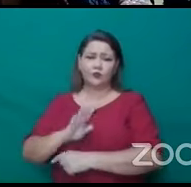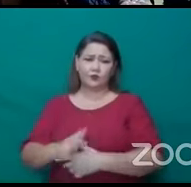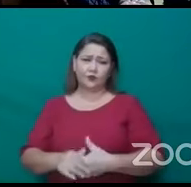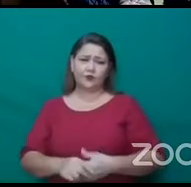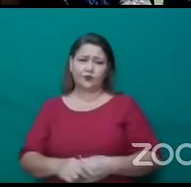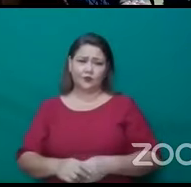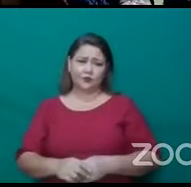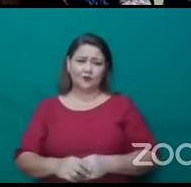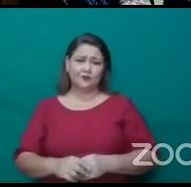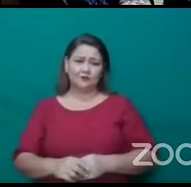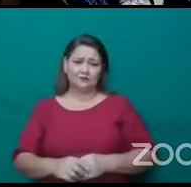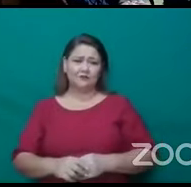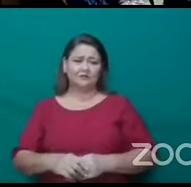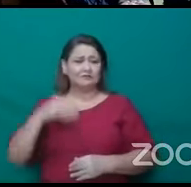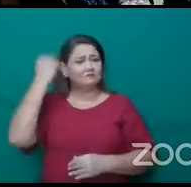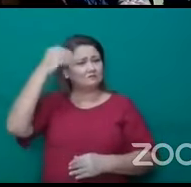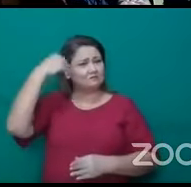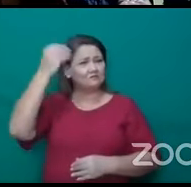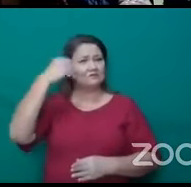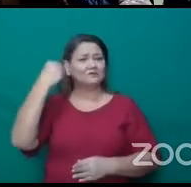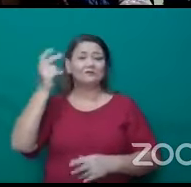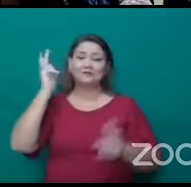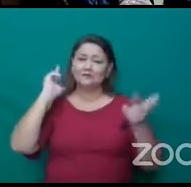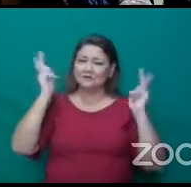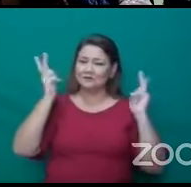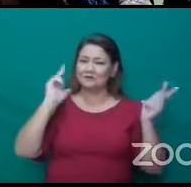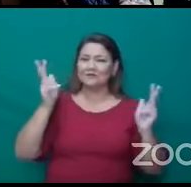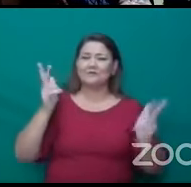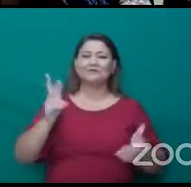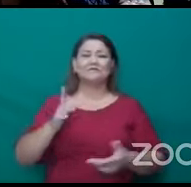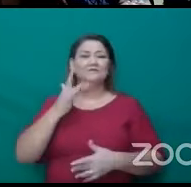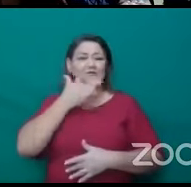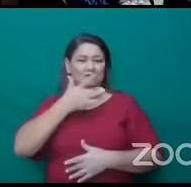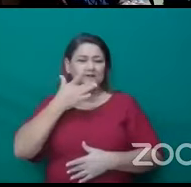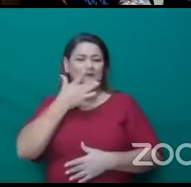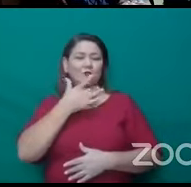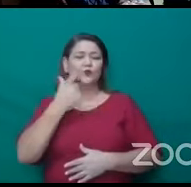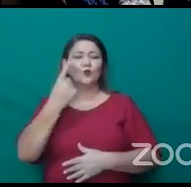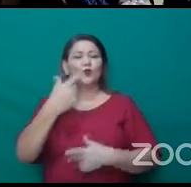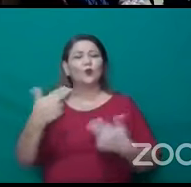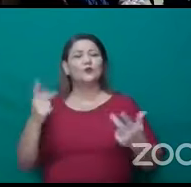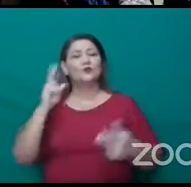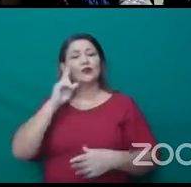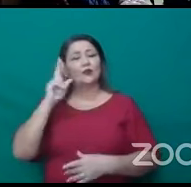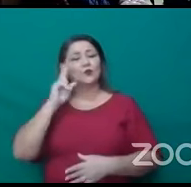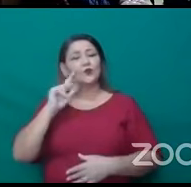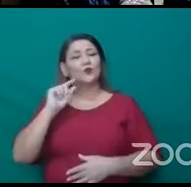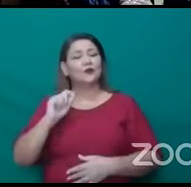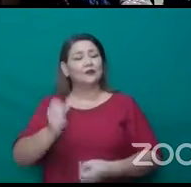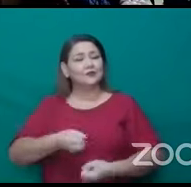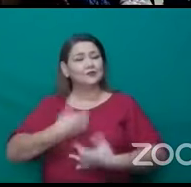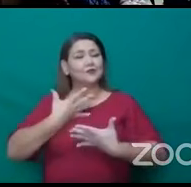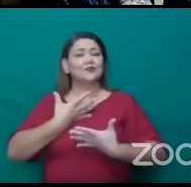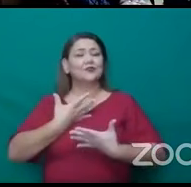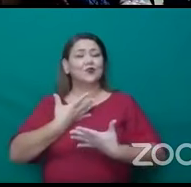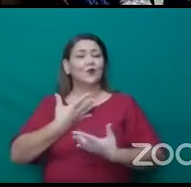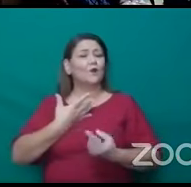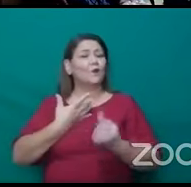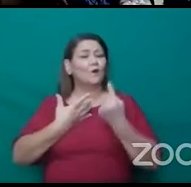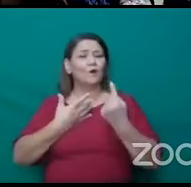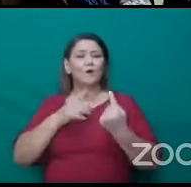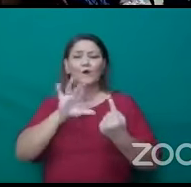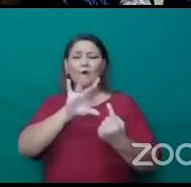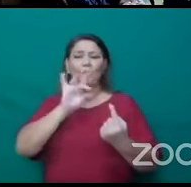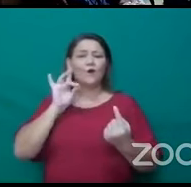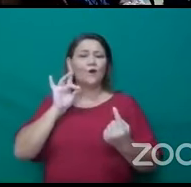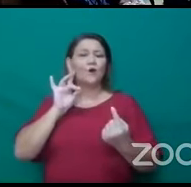assim. Foi uma experiência muito divertida assim de fazer. E uma coisa que eu lembrei aqui, que uma das minhas inspirações também vem muito